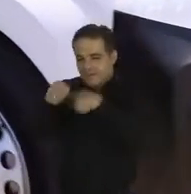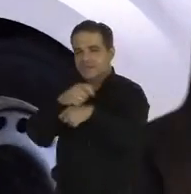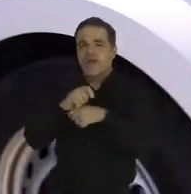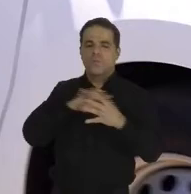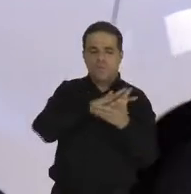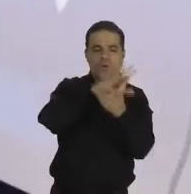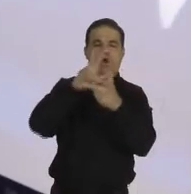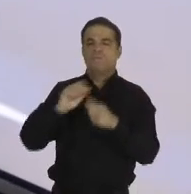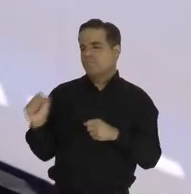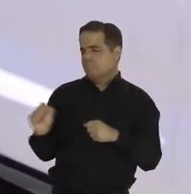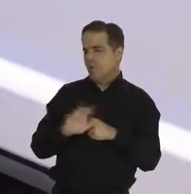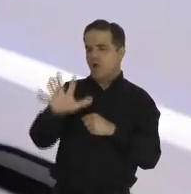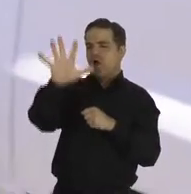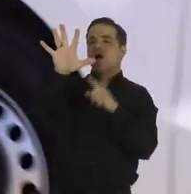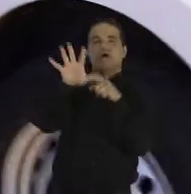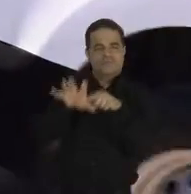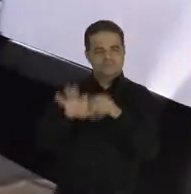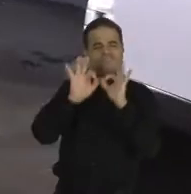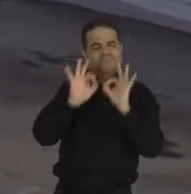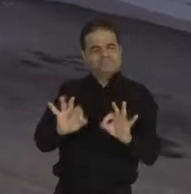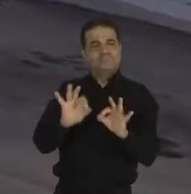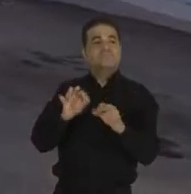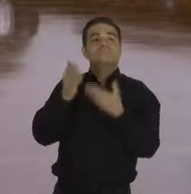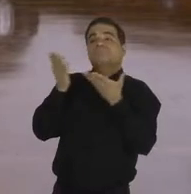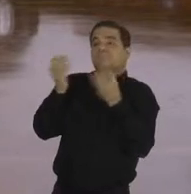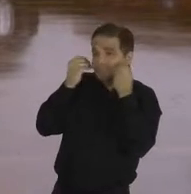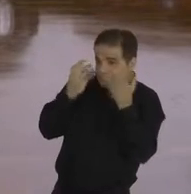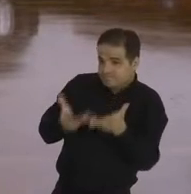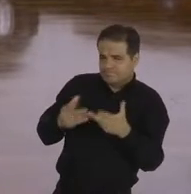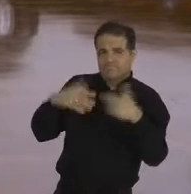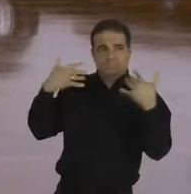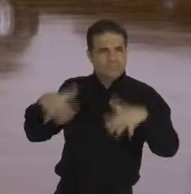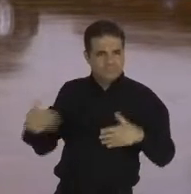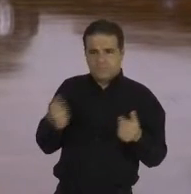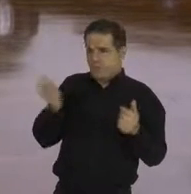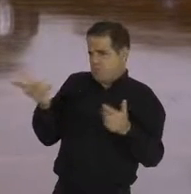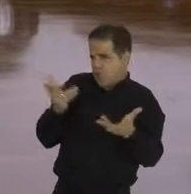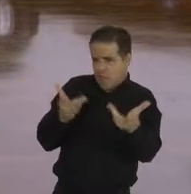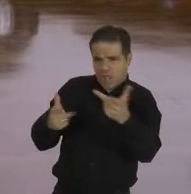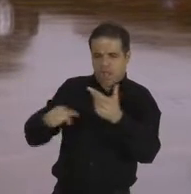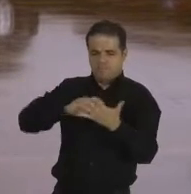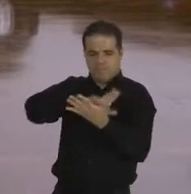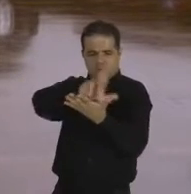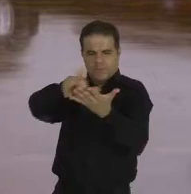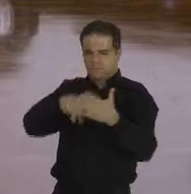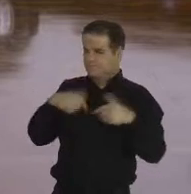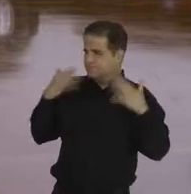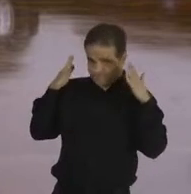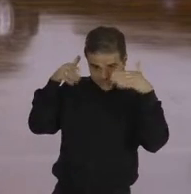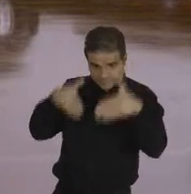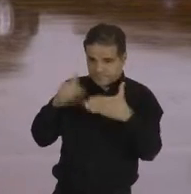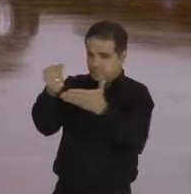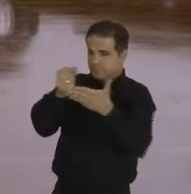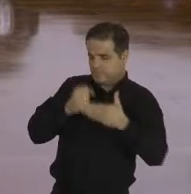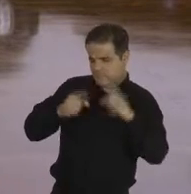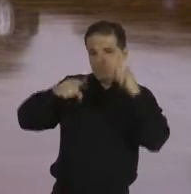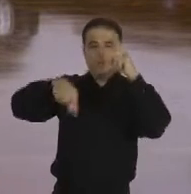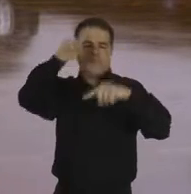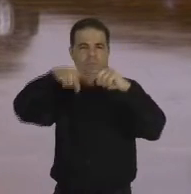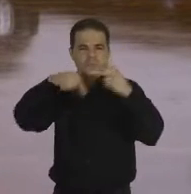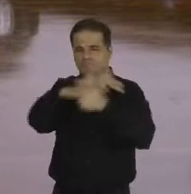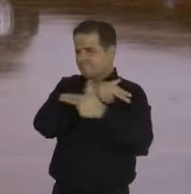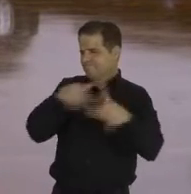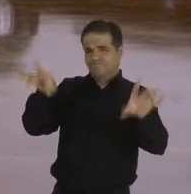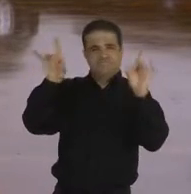globalmente premiada Jackson Isso mostra a versatilidade da nossa Gama sempre com foco em trazer produtos